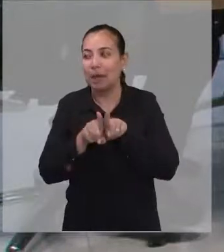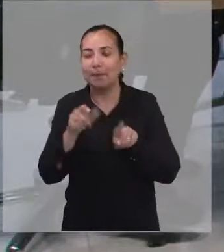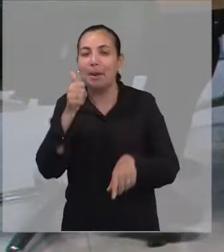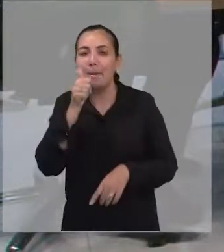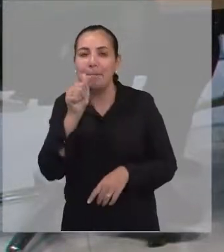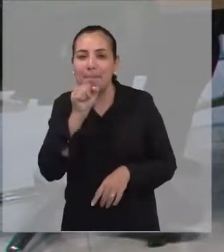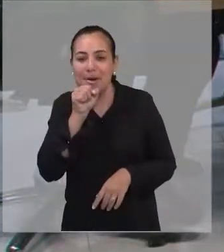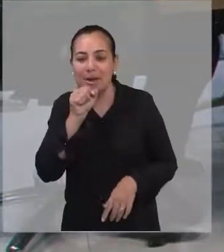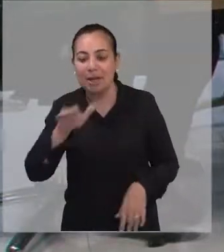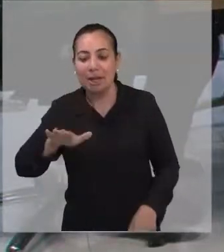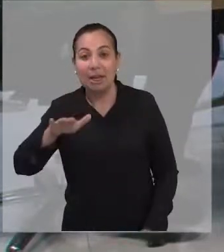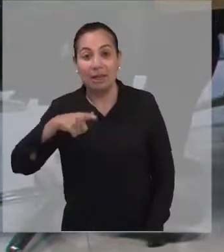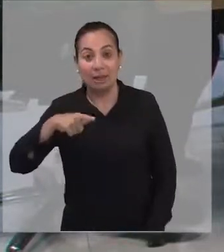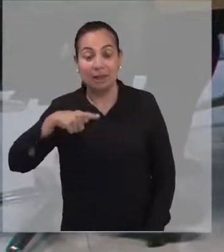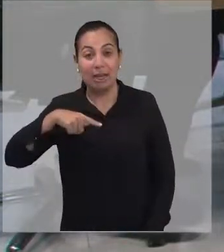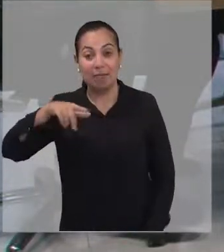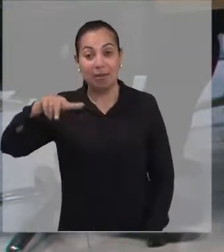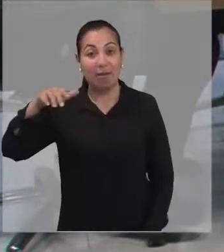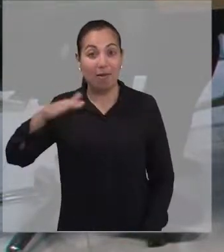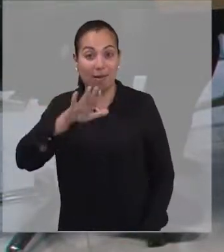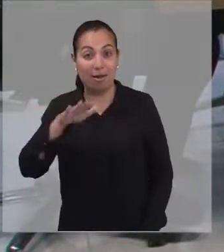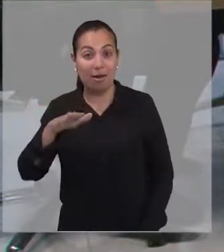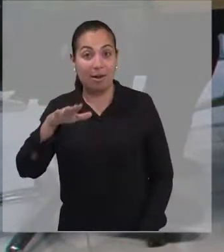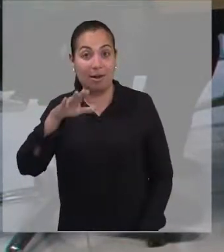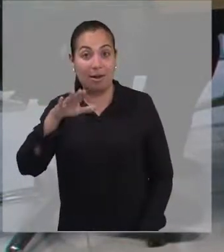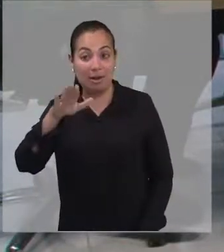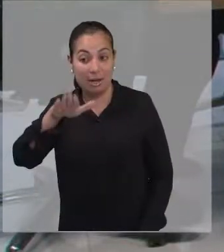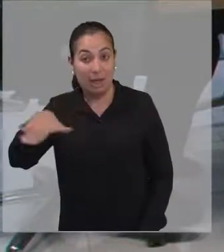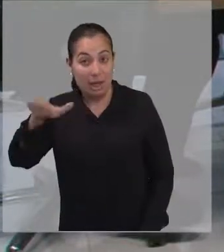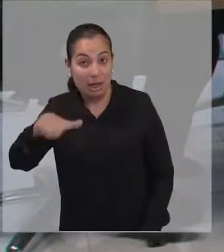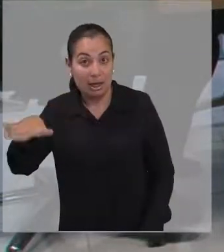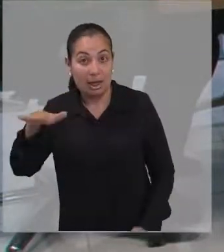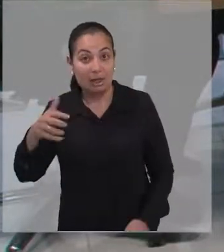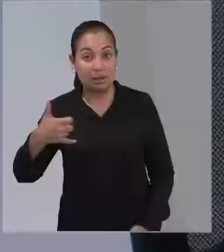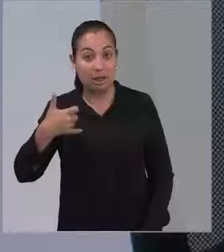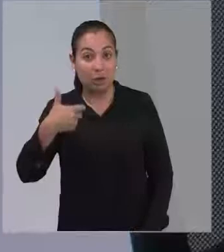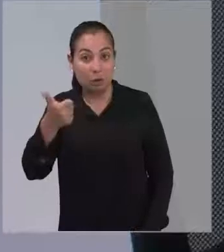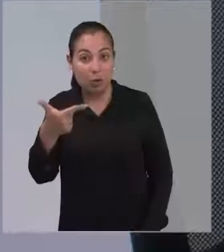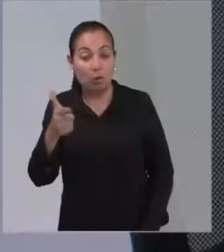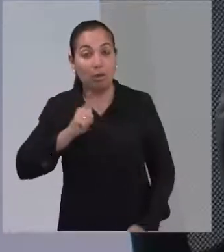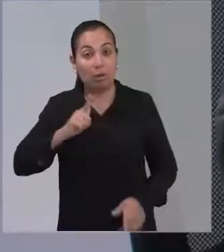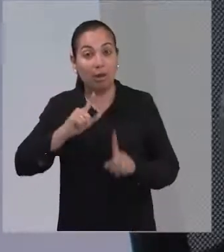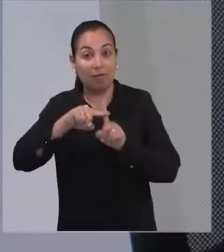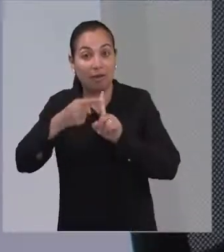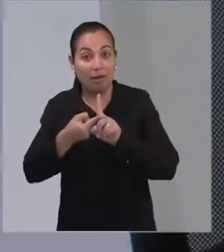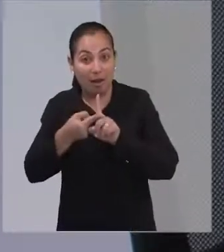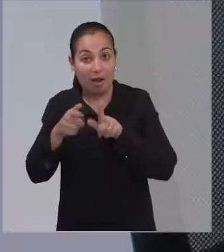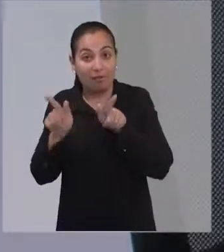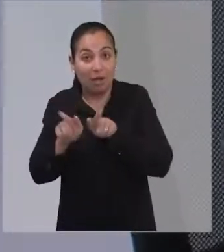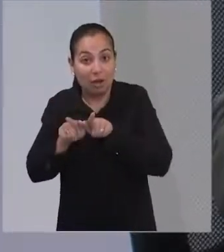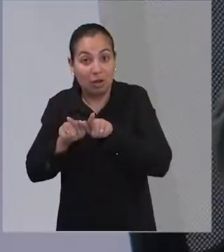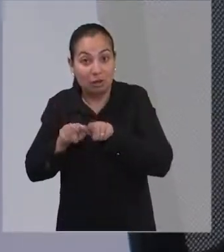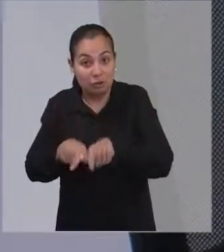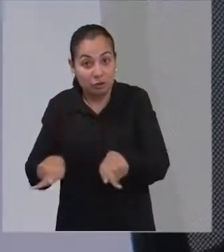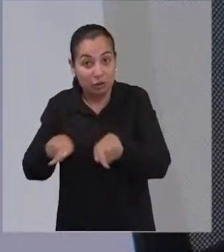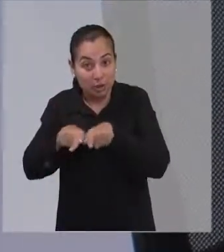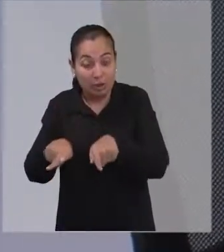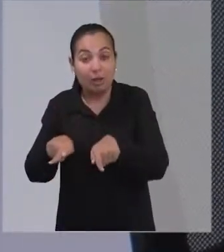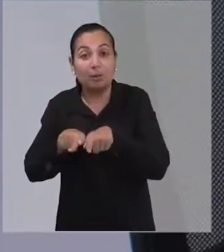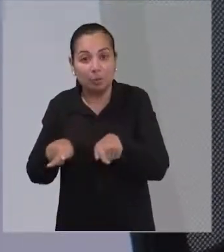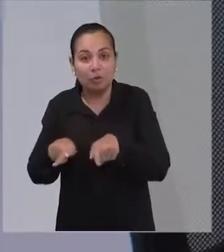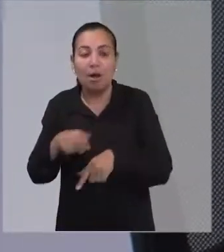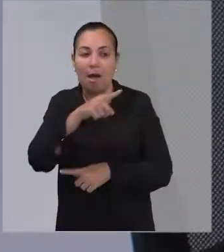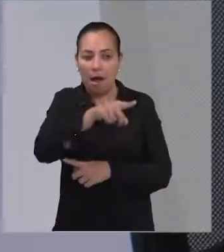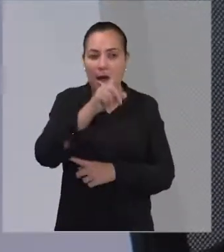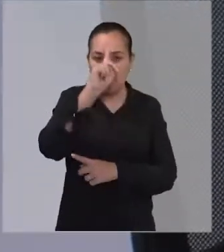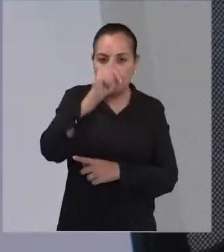porque era uma criança de 12 anos que estava grávida de gêmeos, né, o médico recomendou e